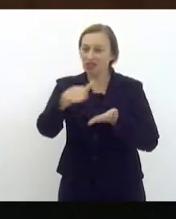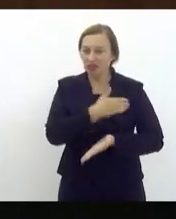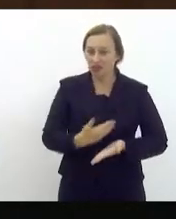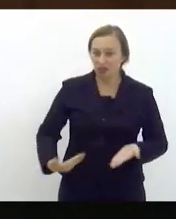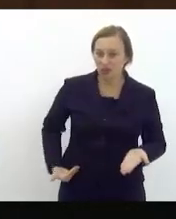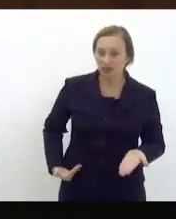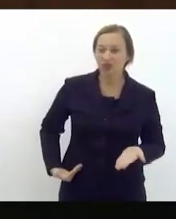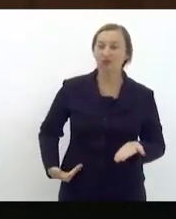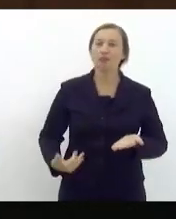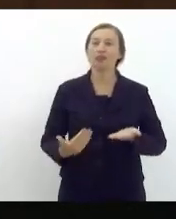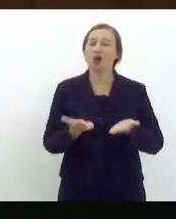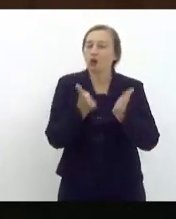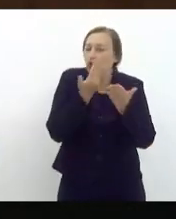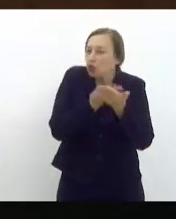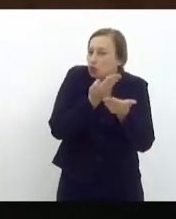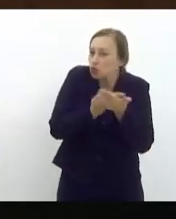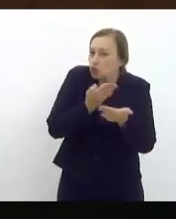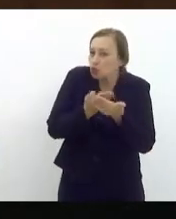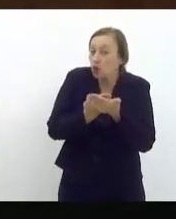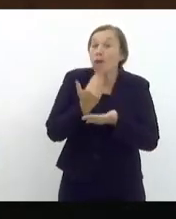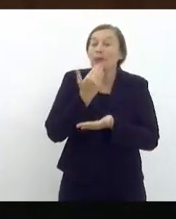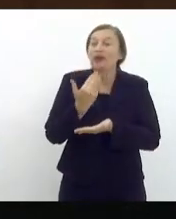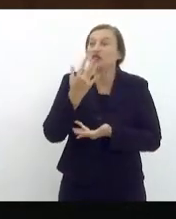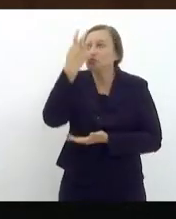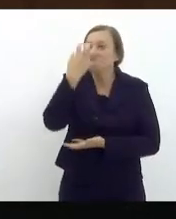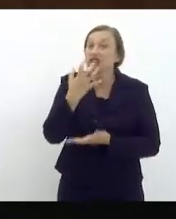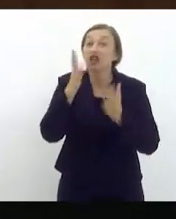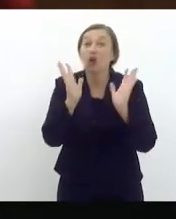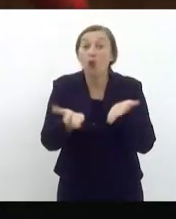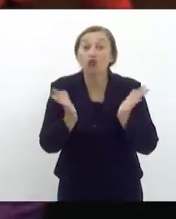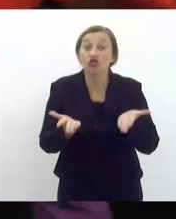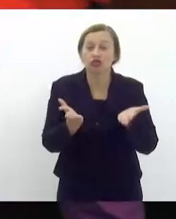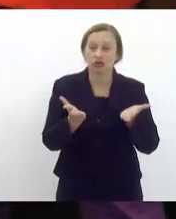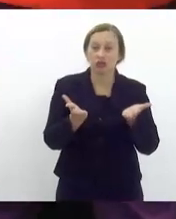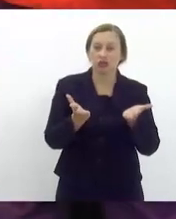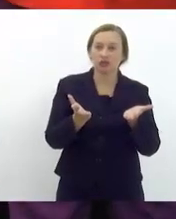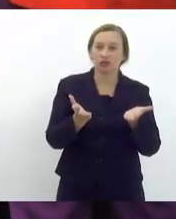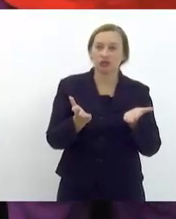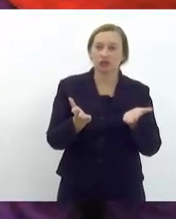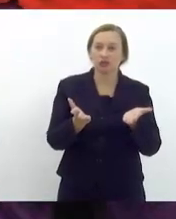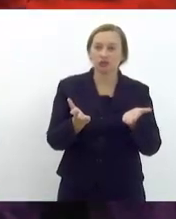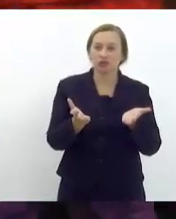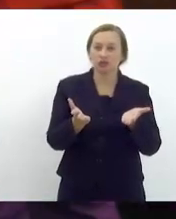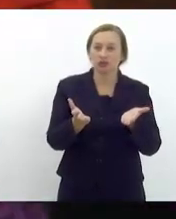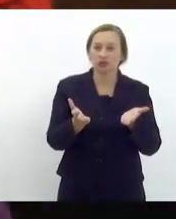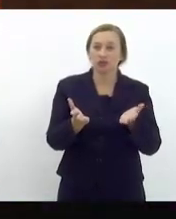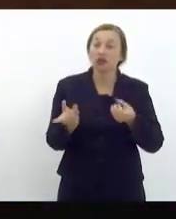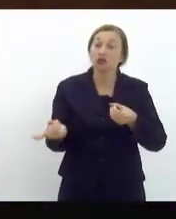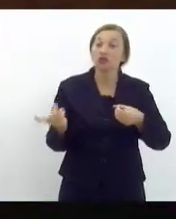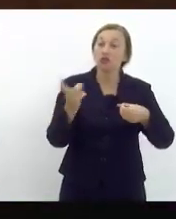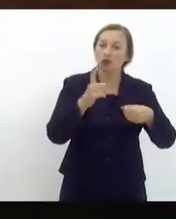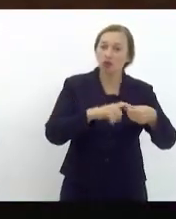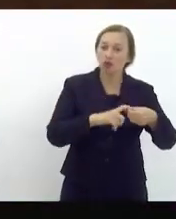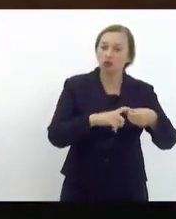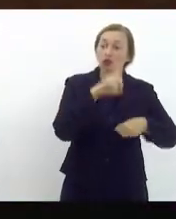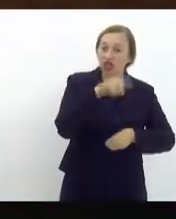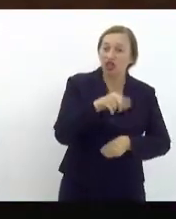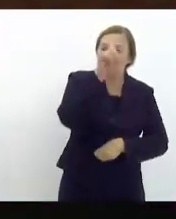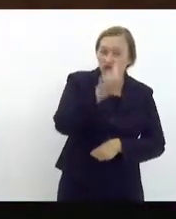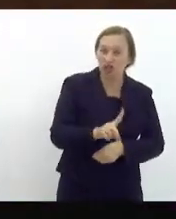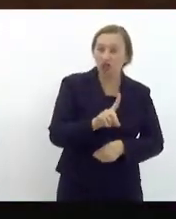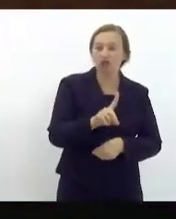realizando um estudo pedimos celeridade hoje para que reimplemente o que é de direito Além disso